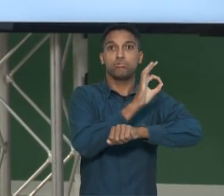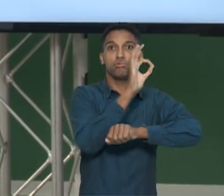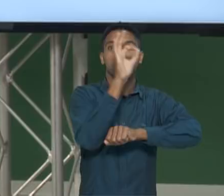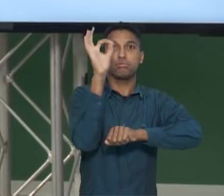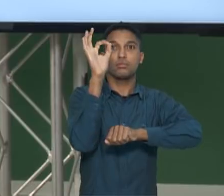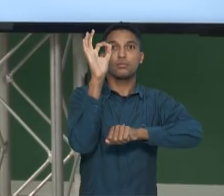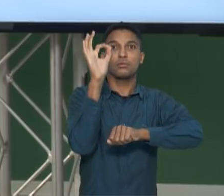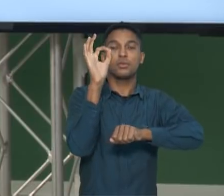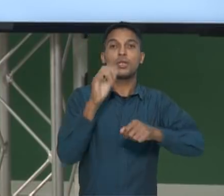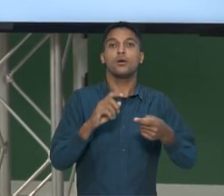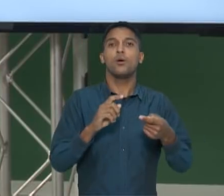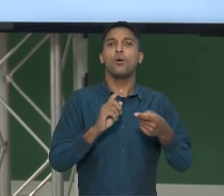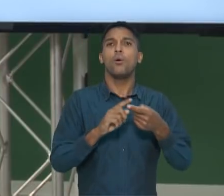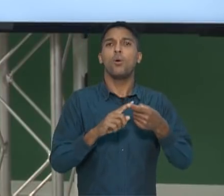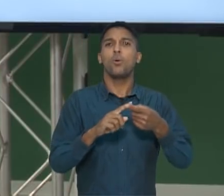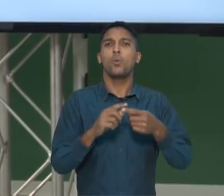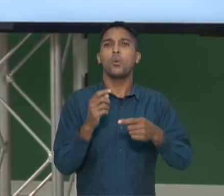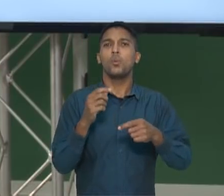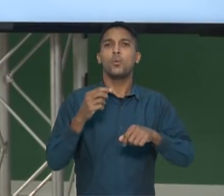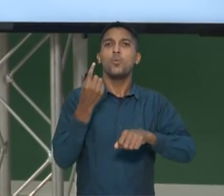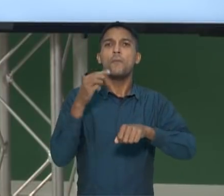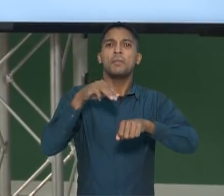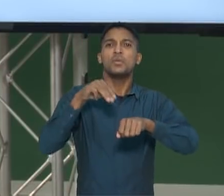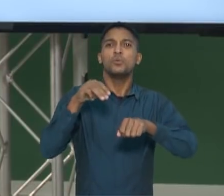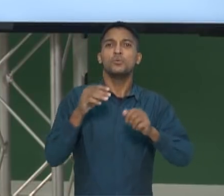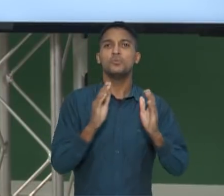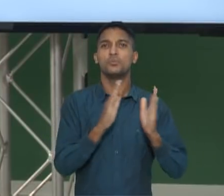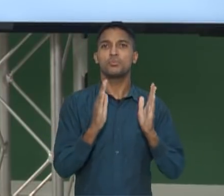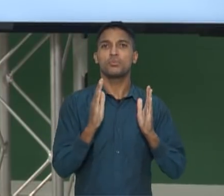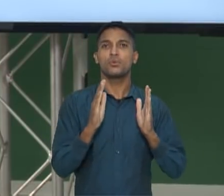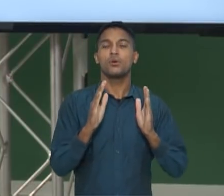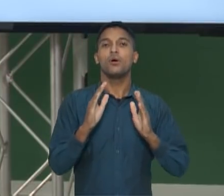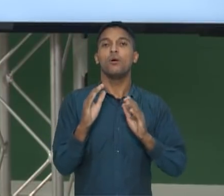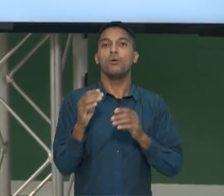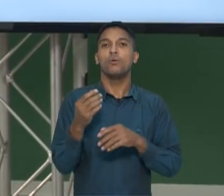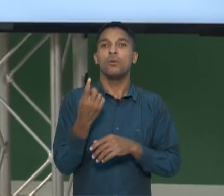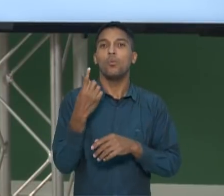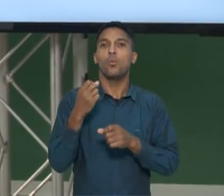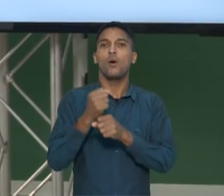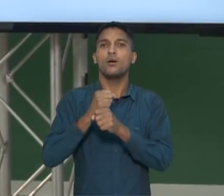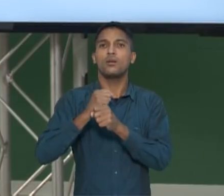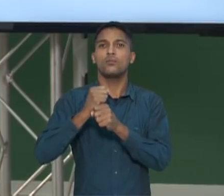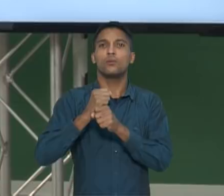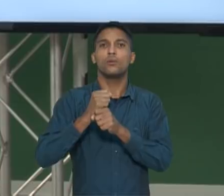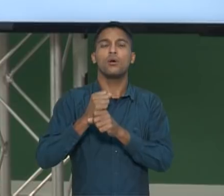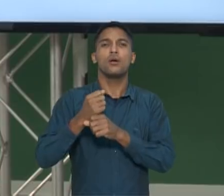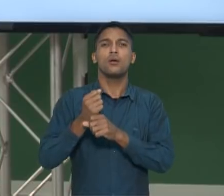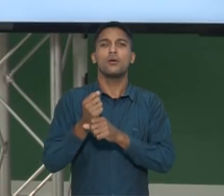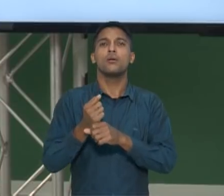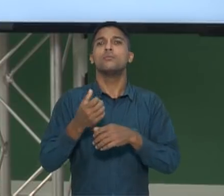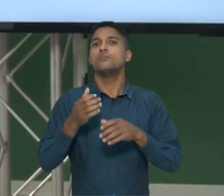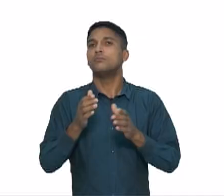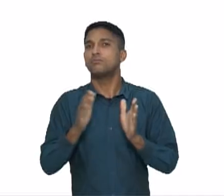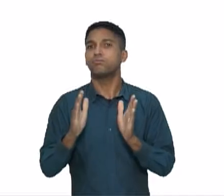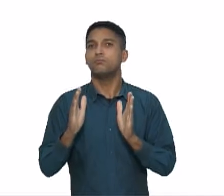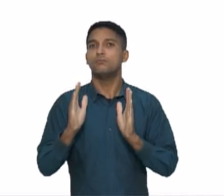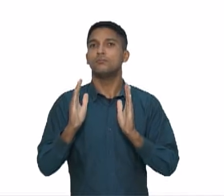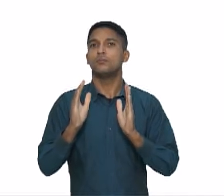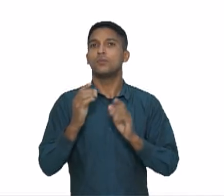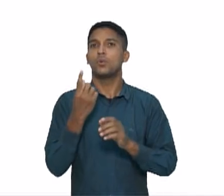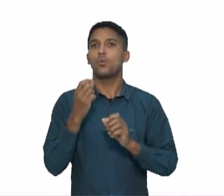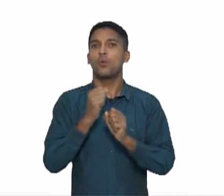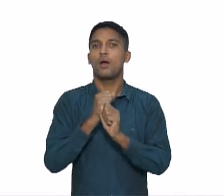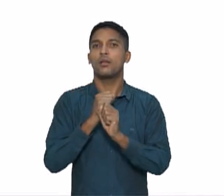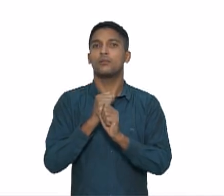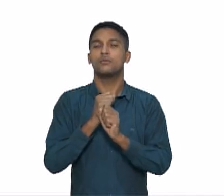né? Então tem sempre a dimensão temporal presente ali nos contos, certo? O espaço são